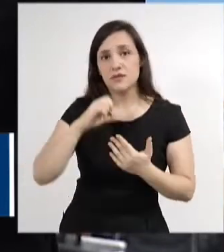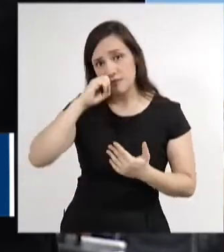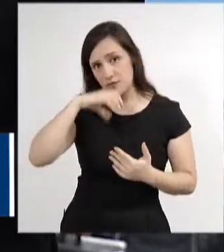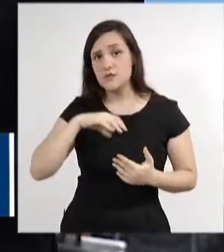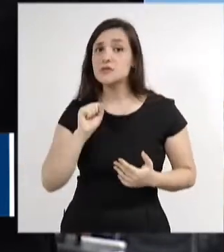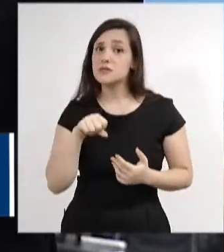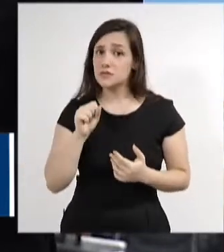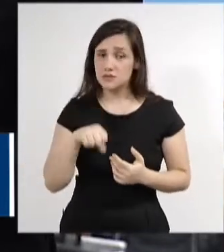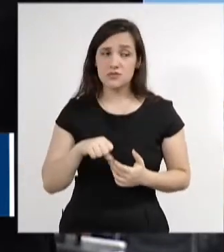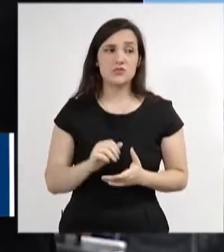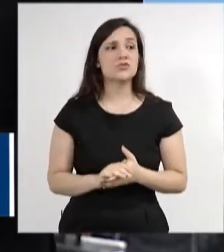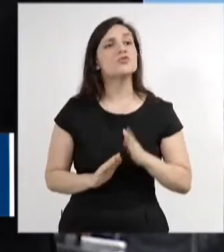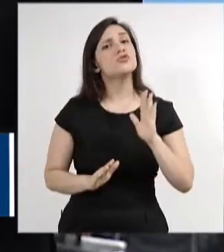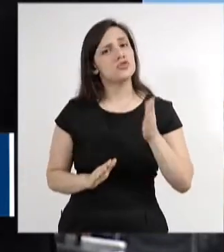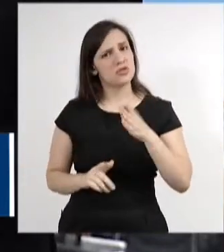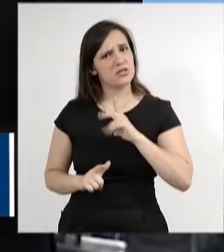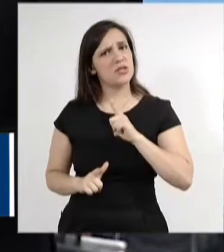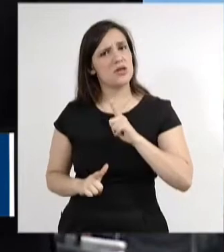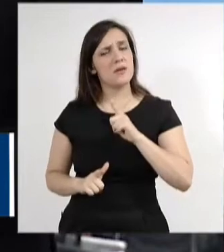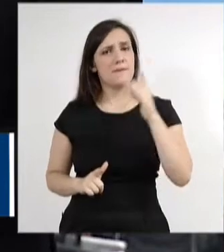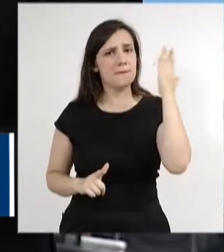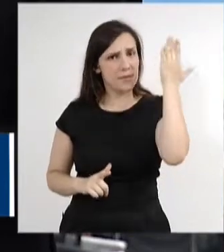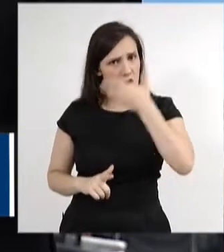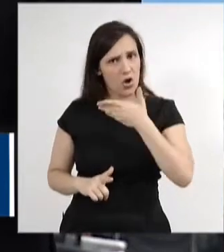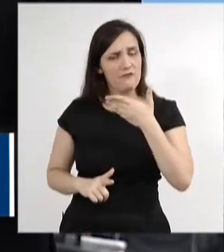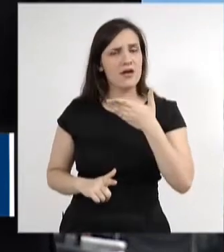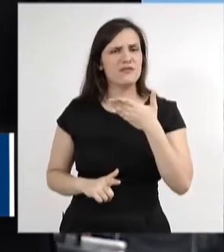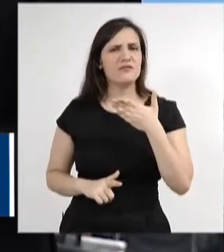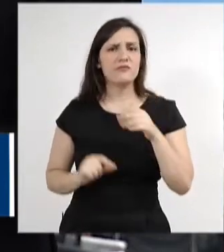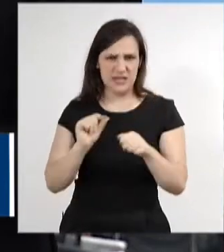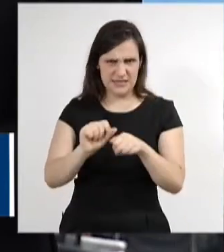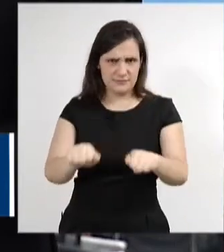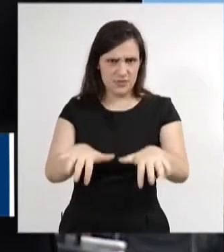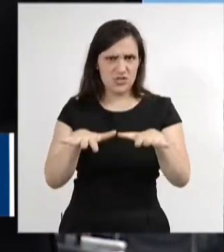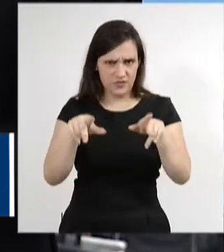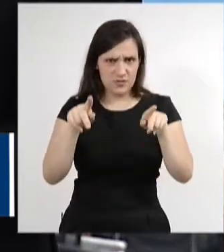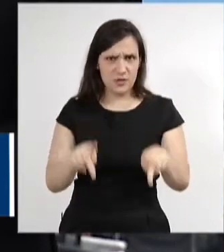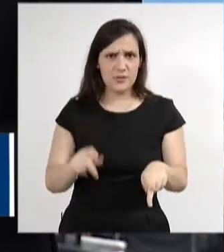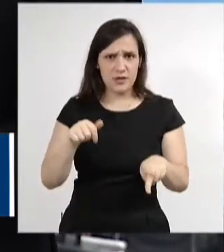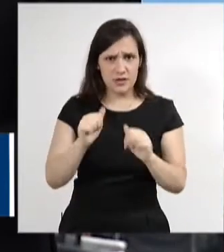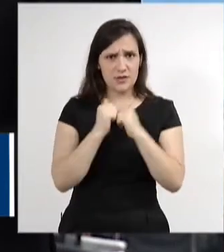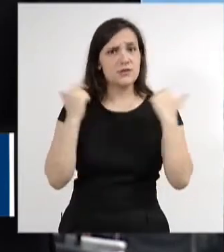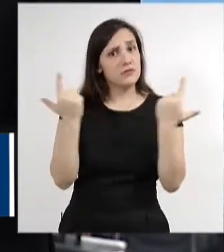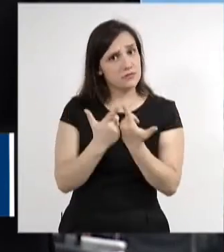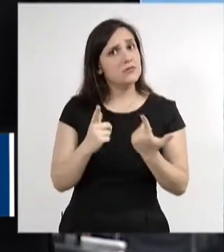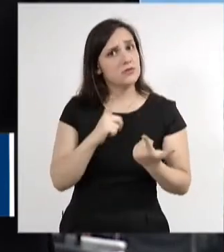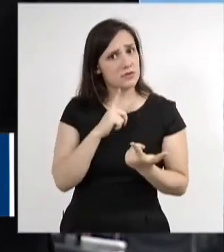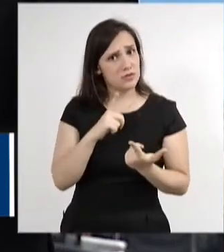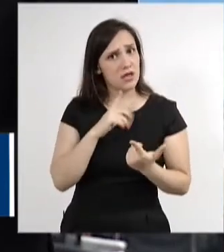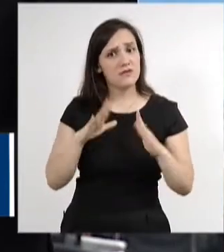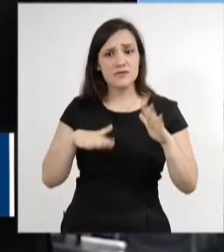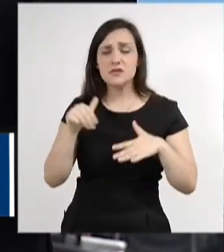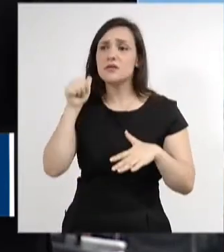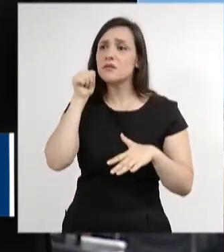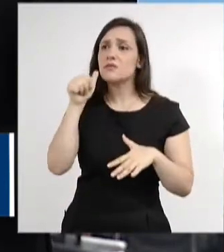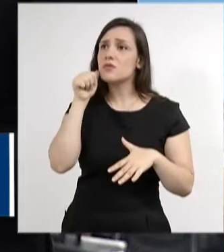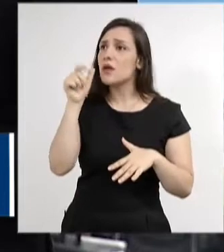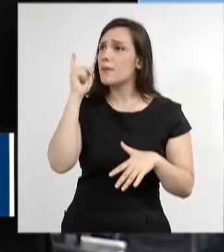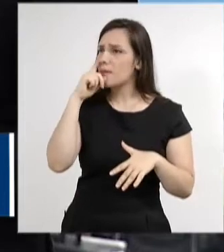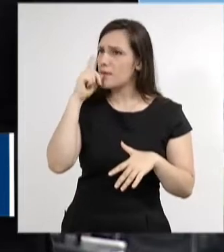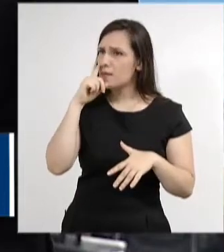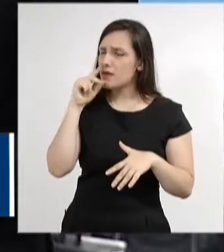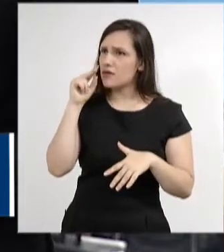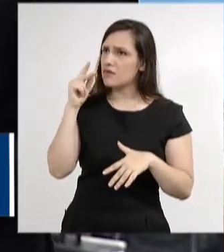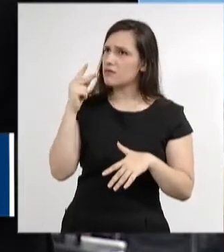temos casos, como foi constatado durante a audiência pública realizada aqui na Assembleia Legislativa, onde as vítimas relataram,